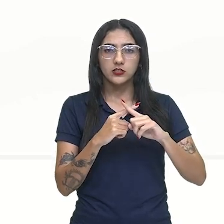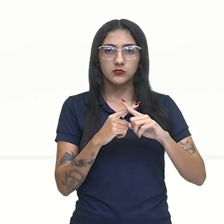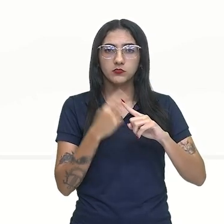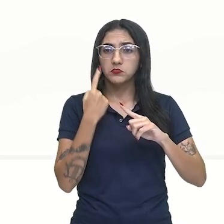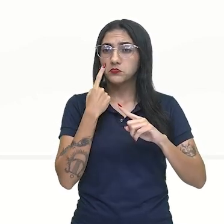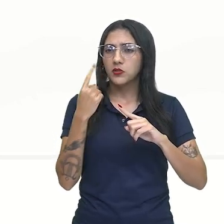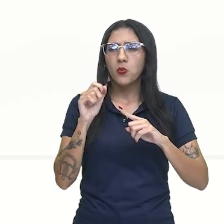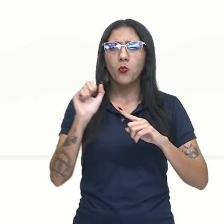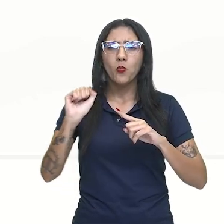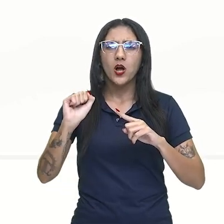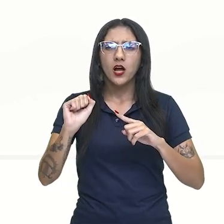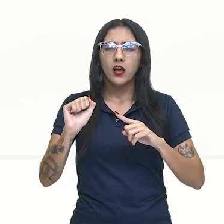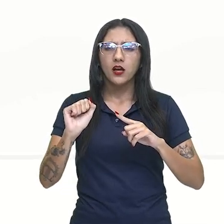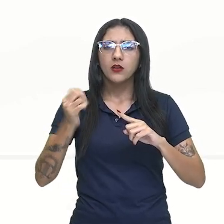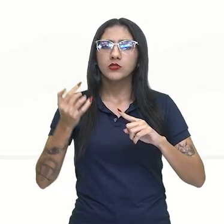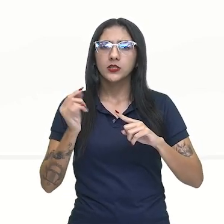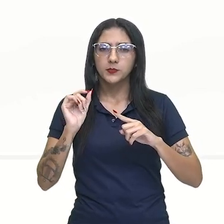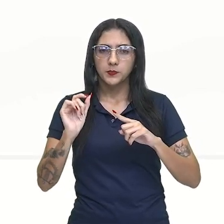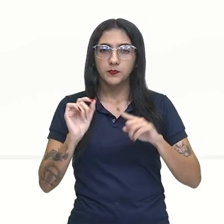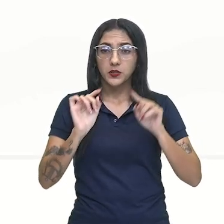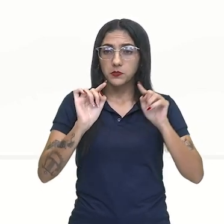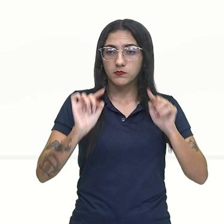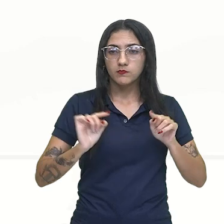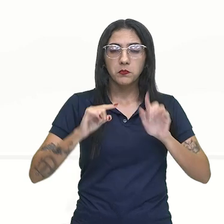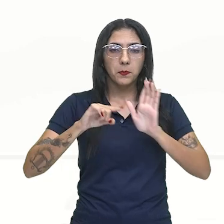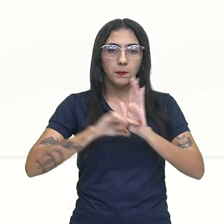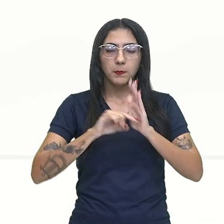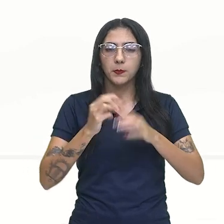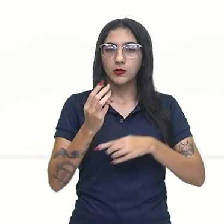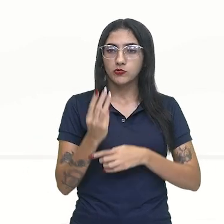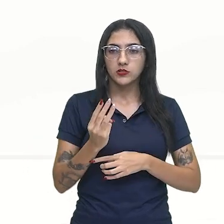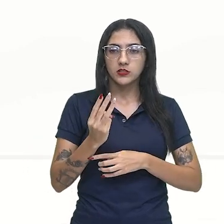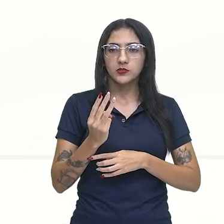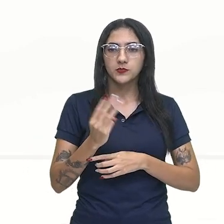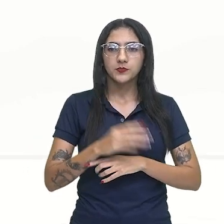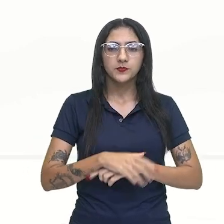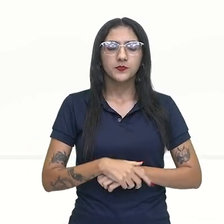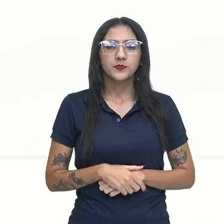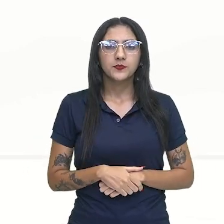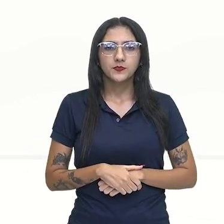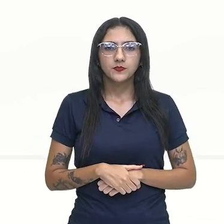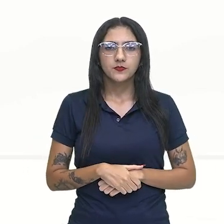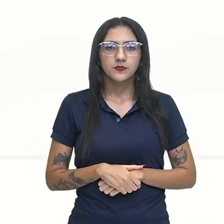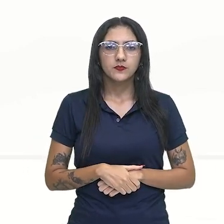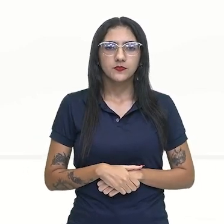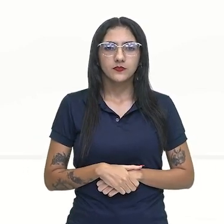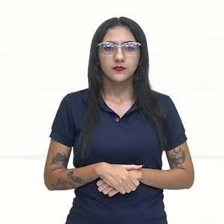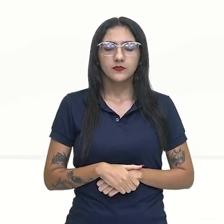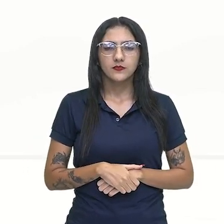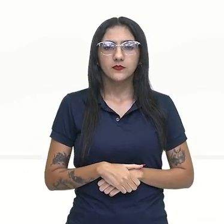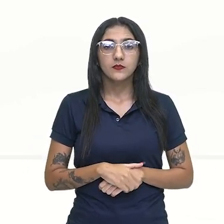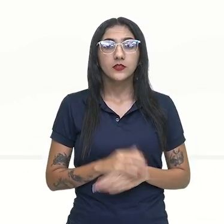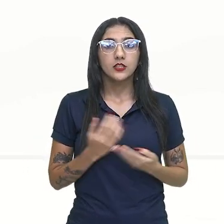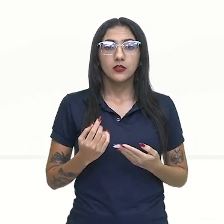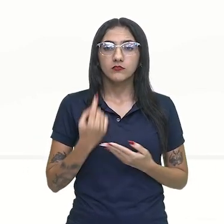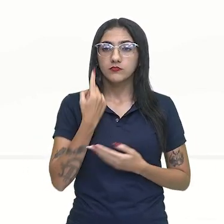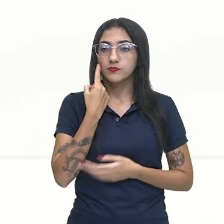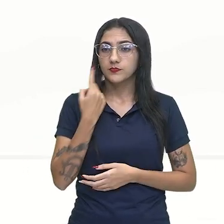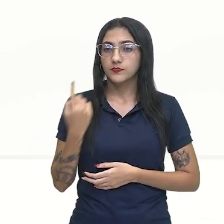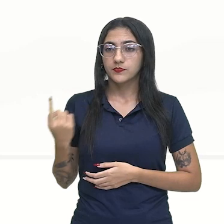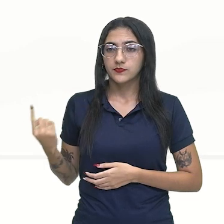A a gente viu que ele vale menos 3. Então, aqui nós vamos ter